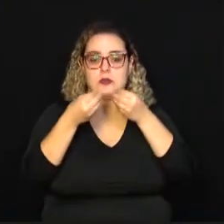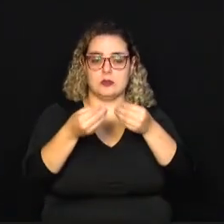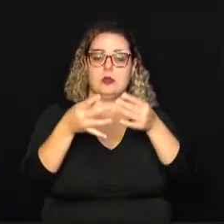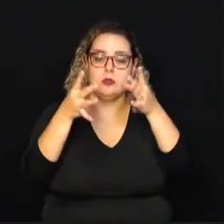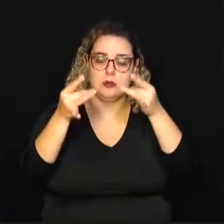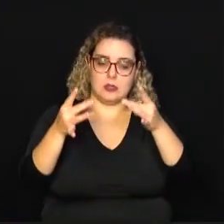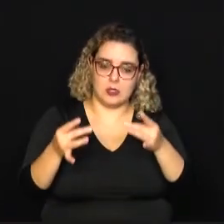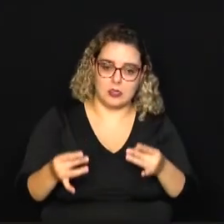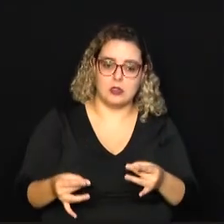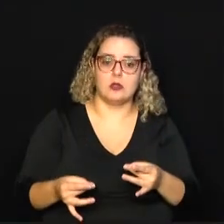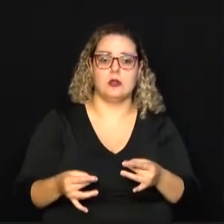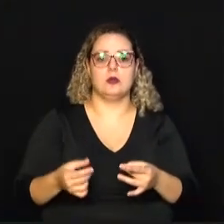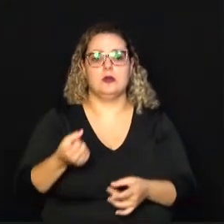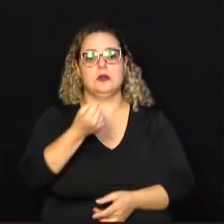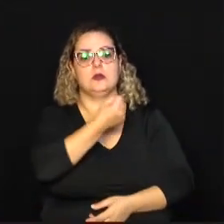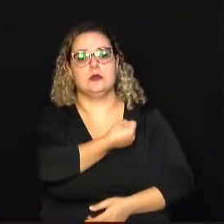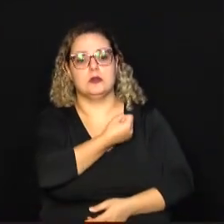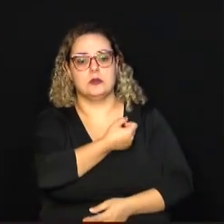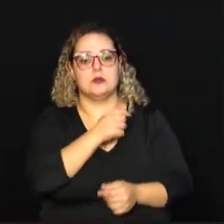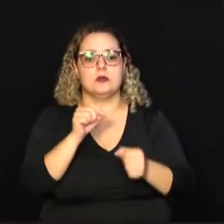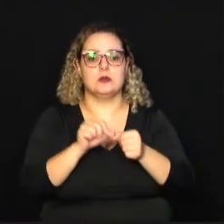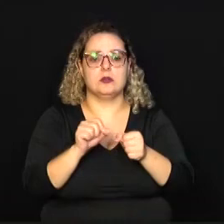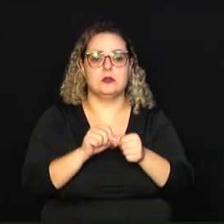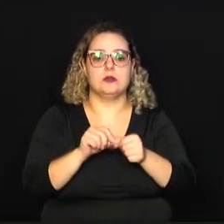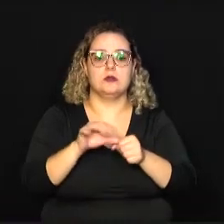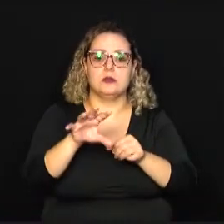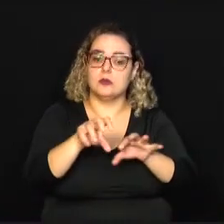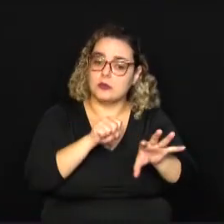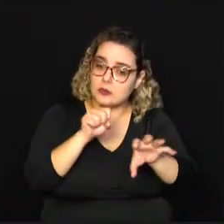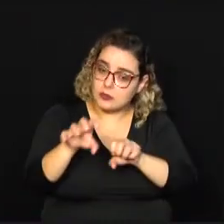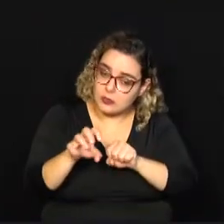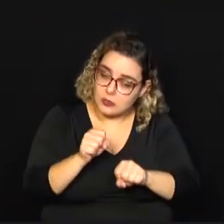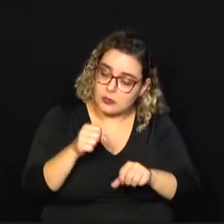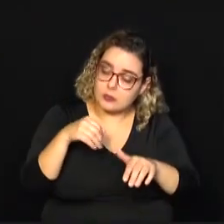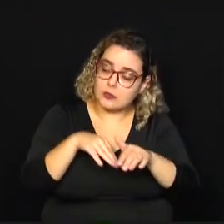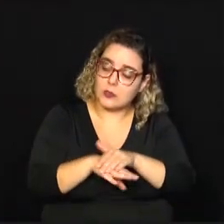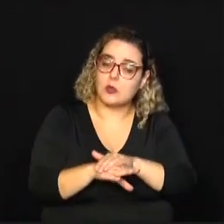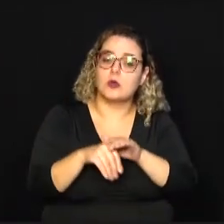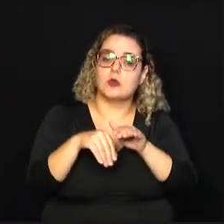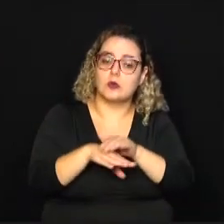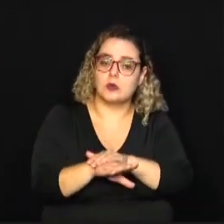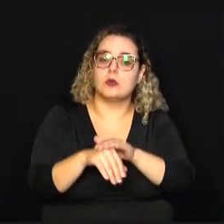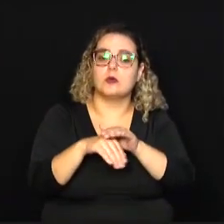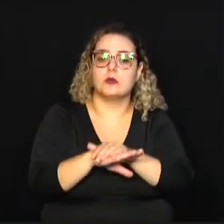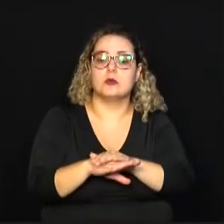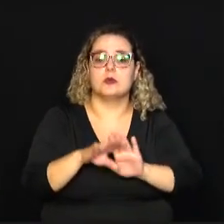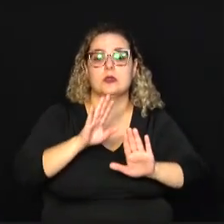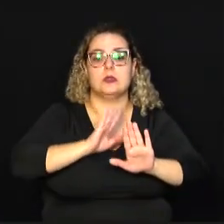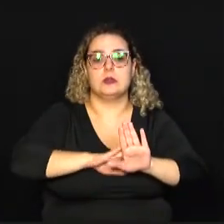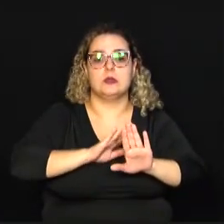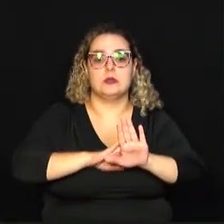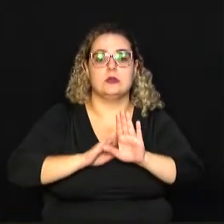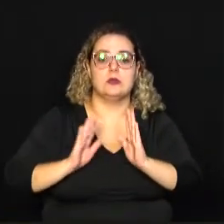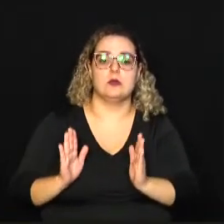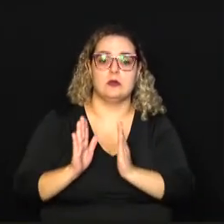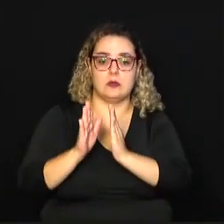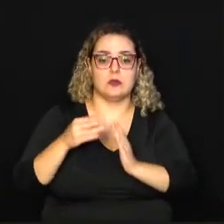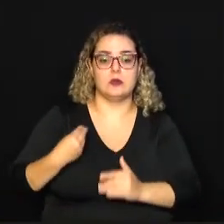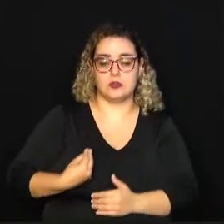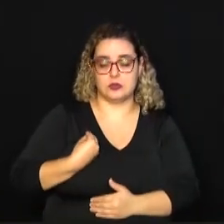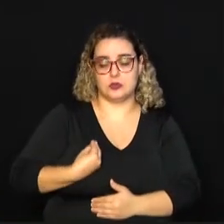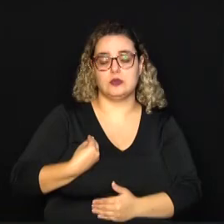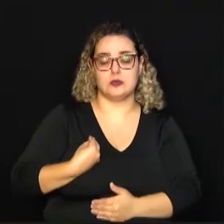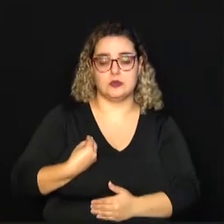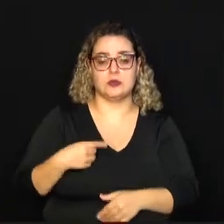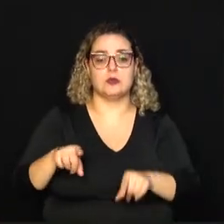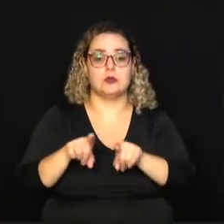esses números. Nós estamos fazendo essa arrecadação porque dentre as ações da Frente pela Vida tem as